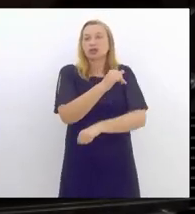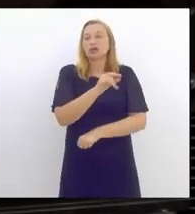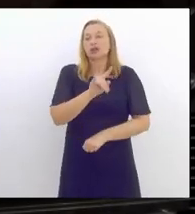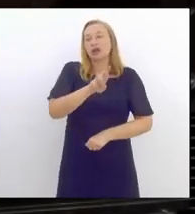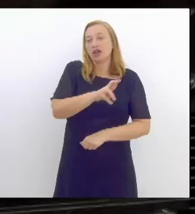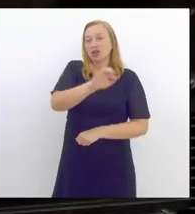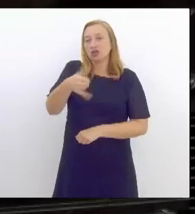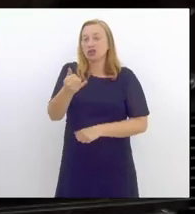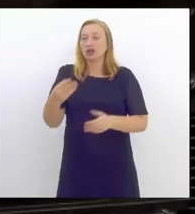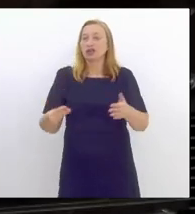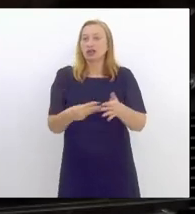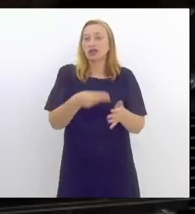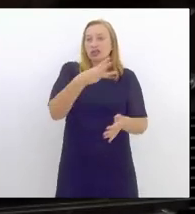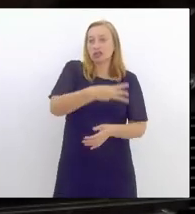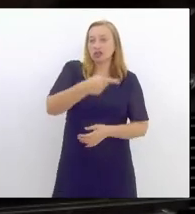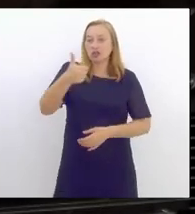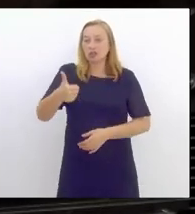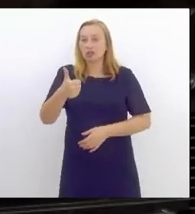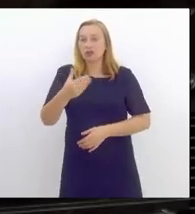2023.